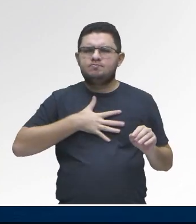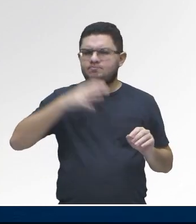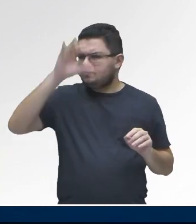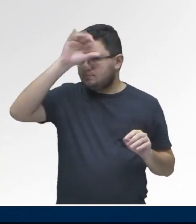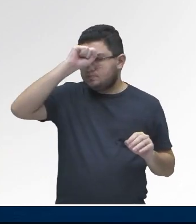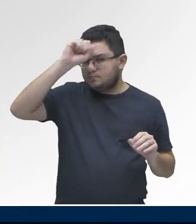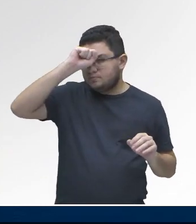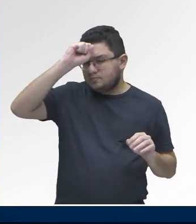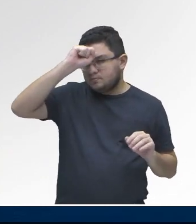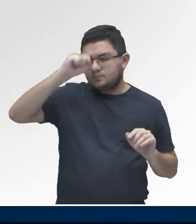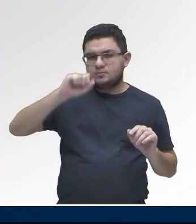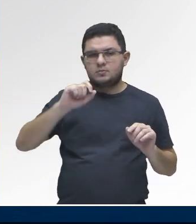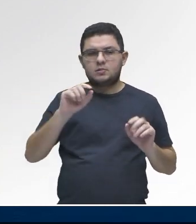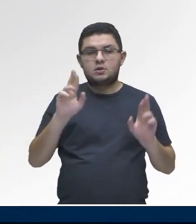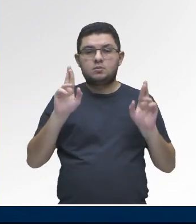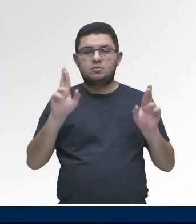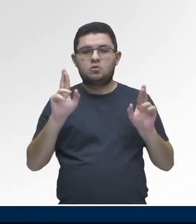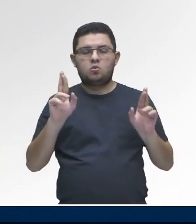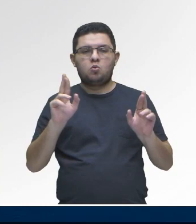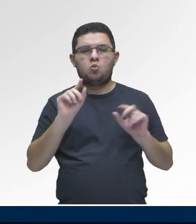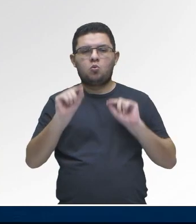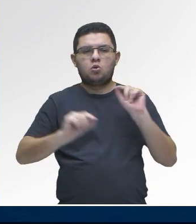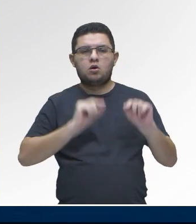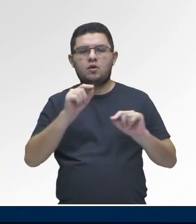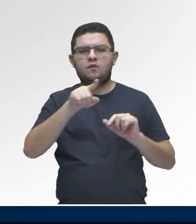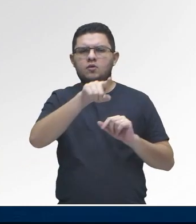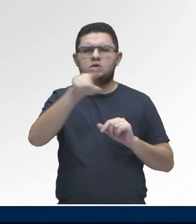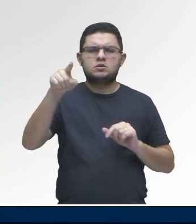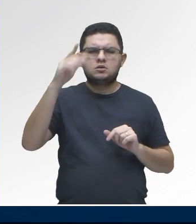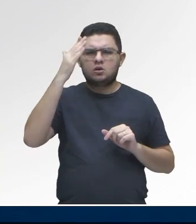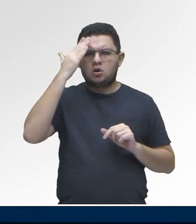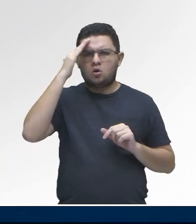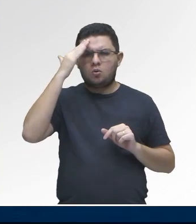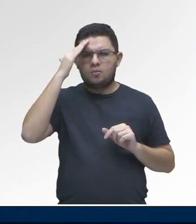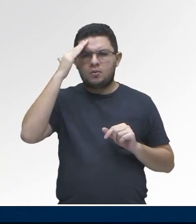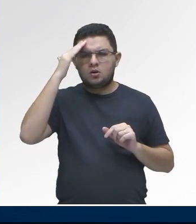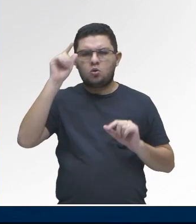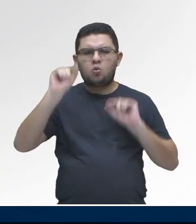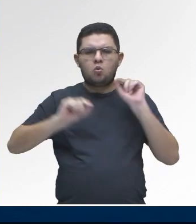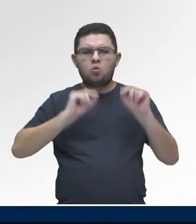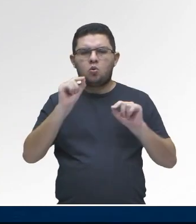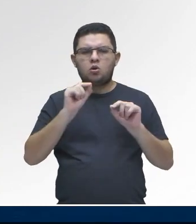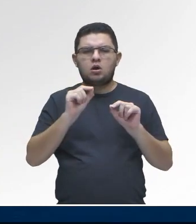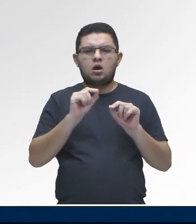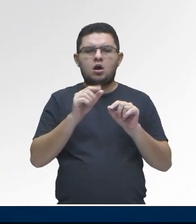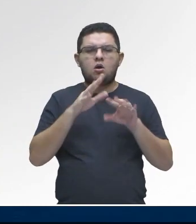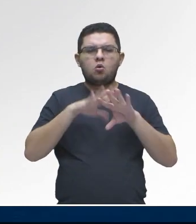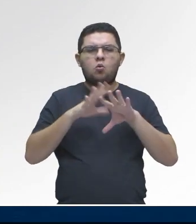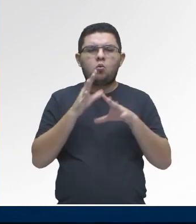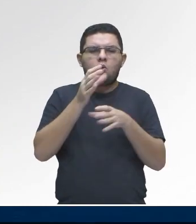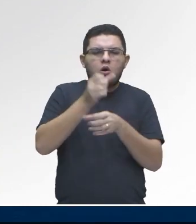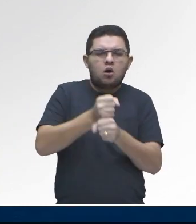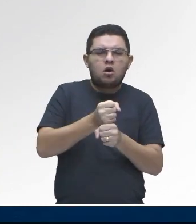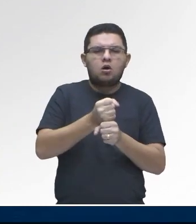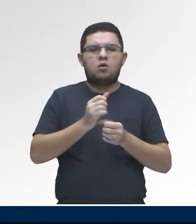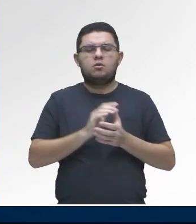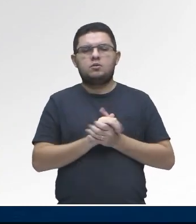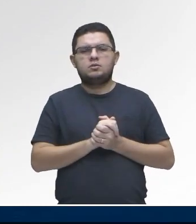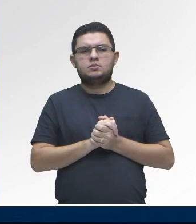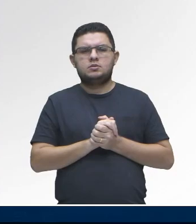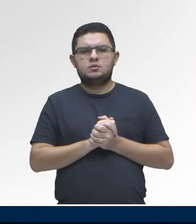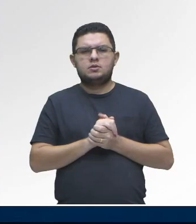bastante. Espero que vocês tenham compreendido aí a dinâmica do cálculo. Sem mais,